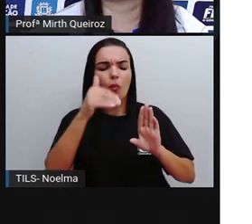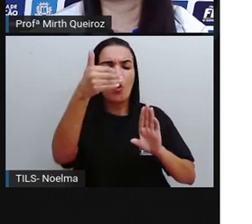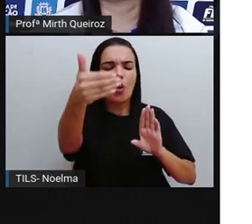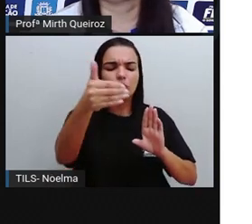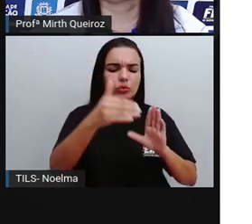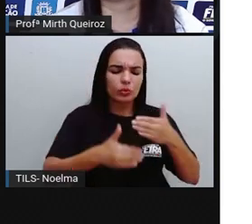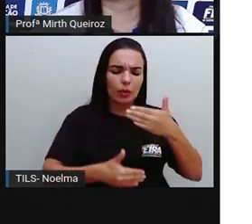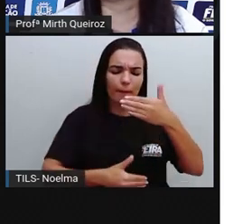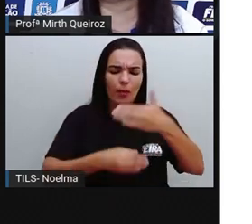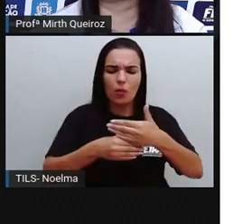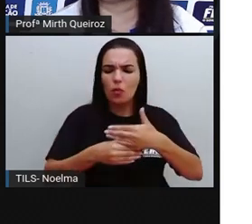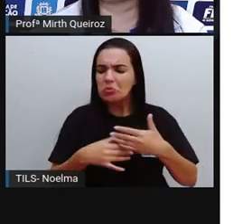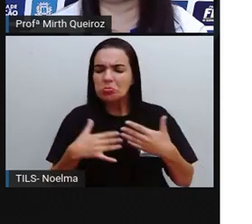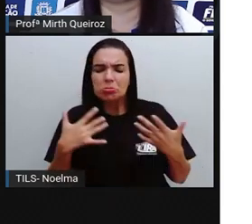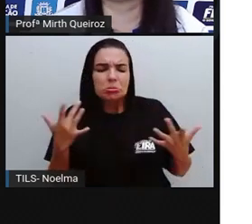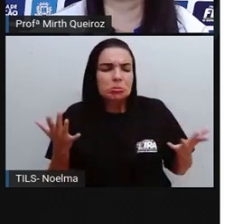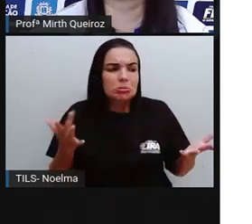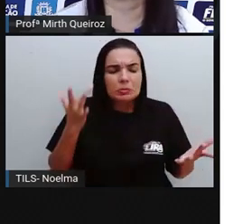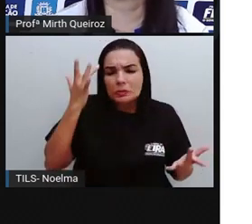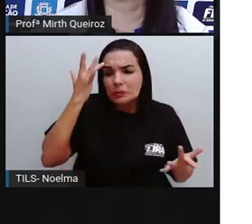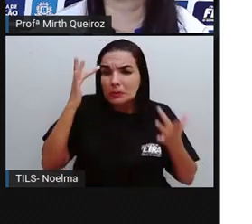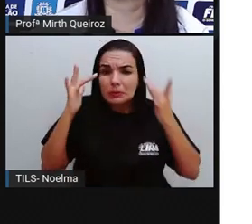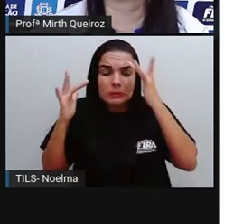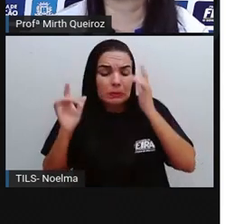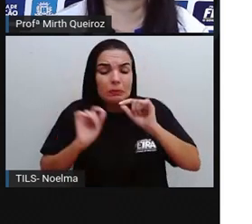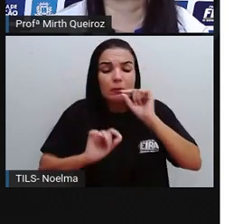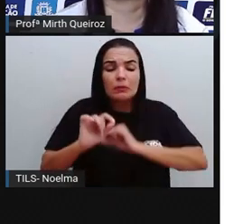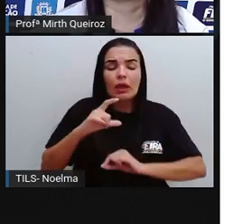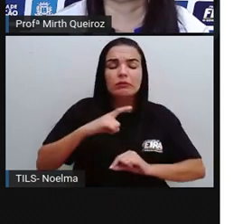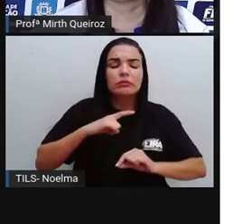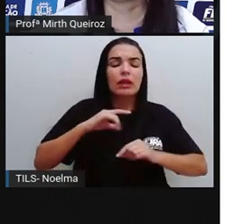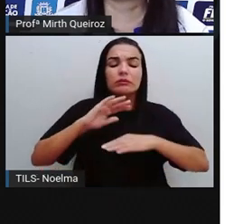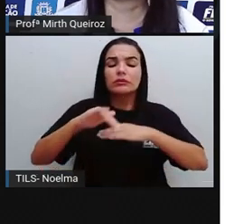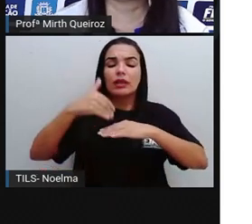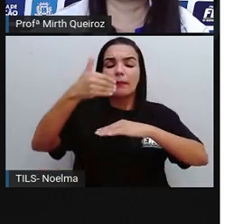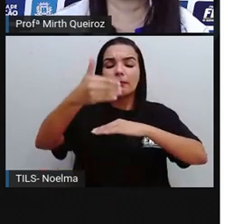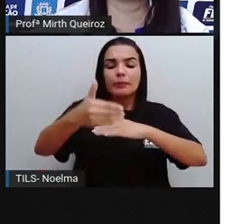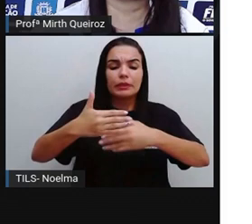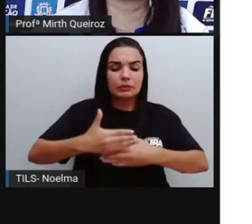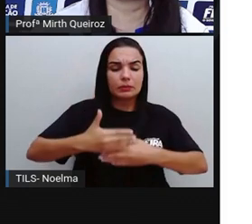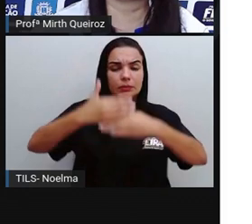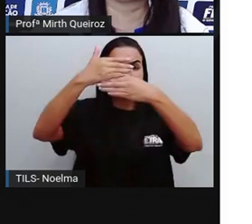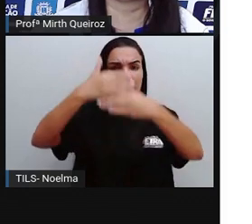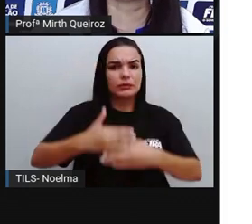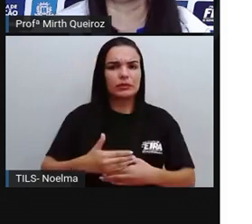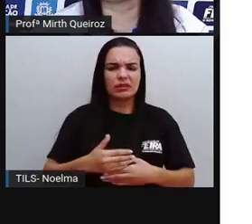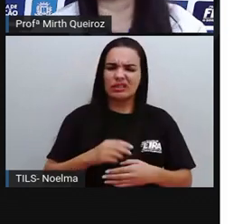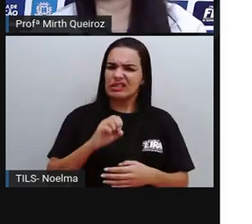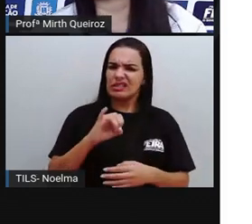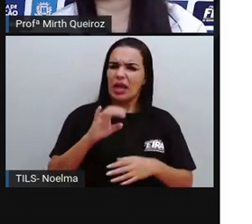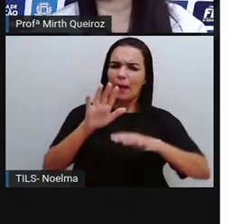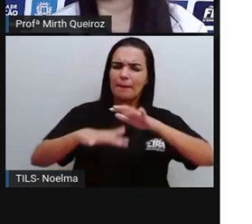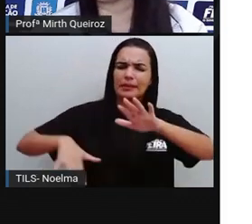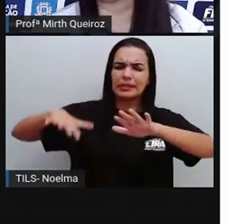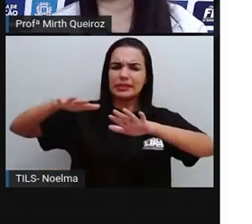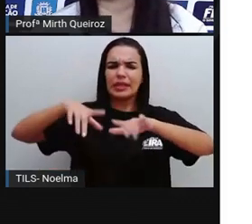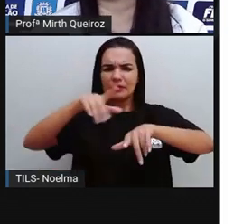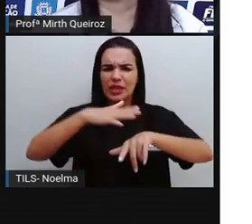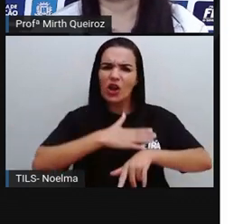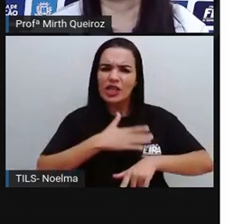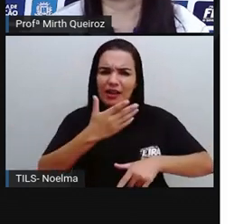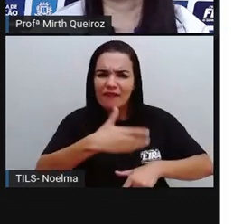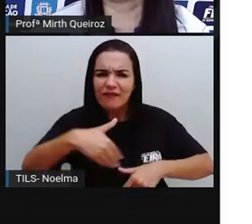muro? O que, que será que tem depois do muro? E aqui, será se é uma piscina? Se for uma piscina, vocês